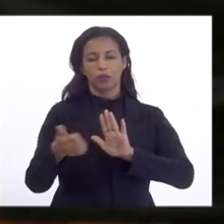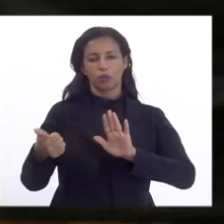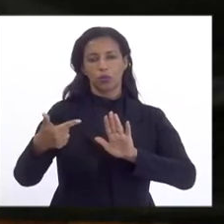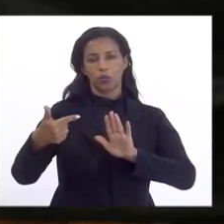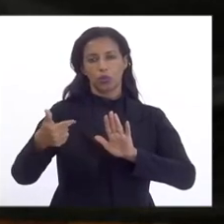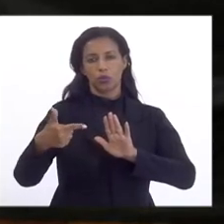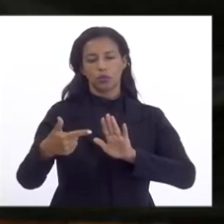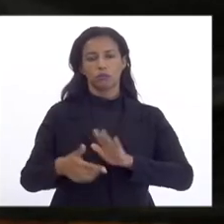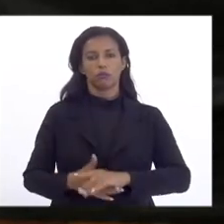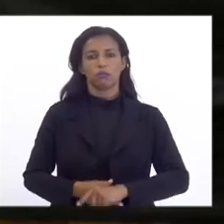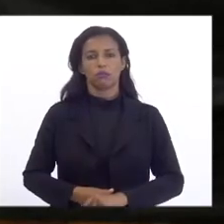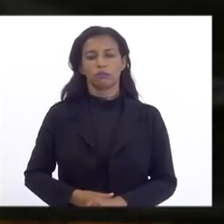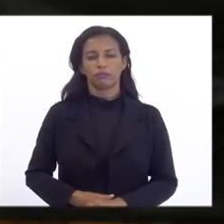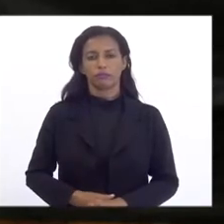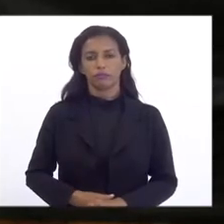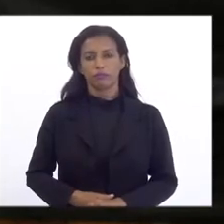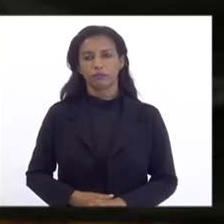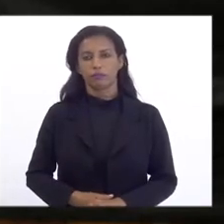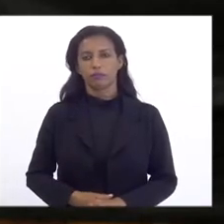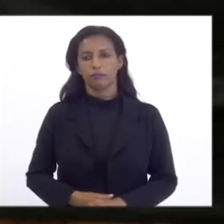12.